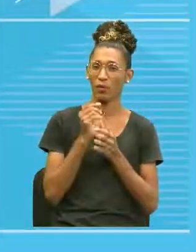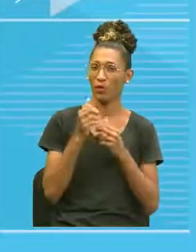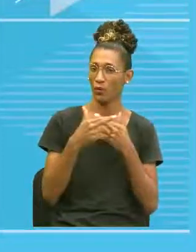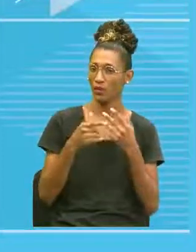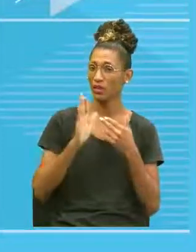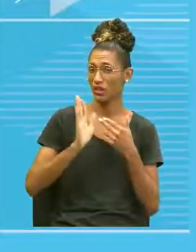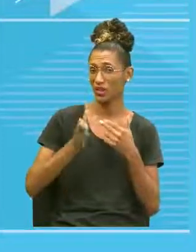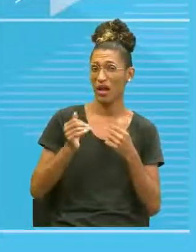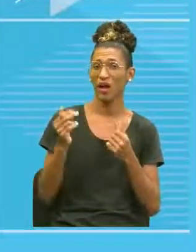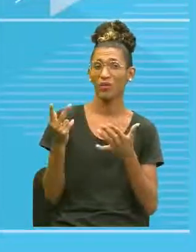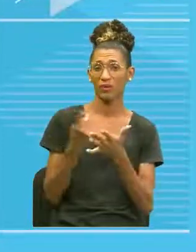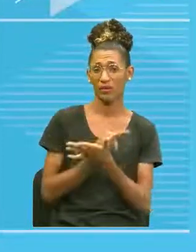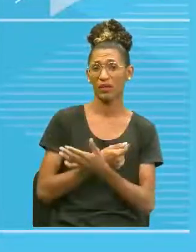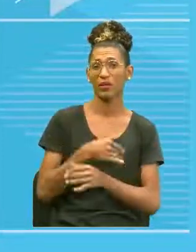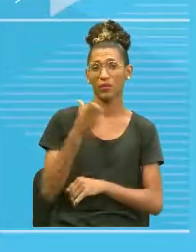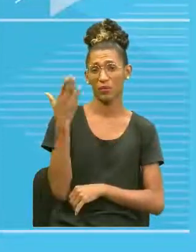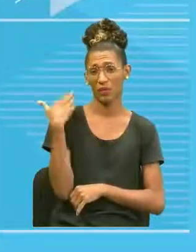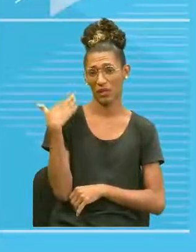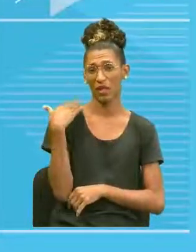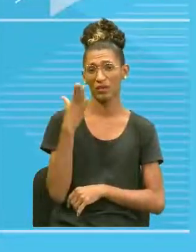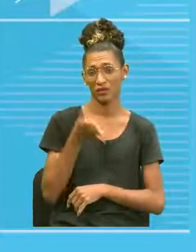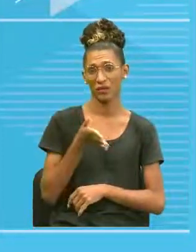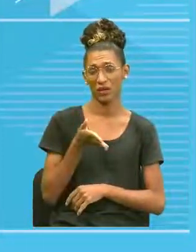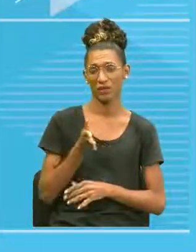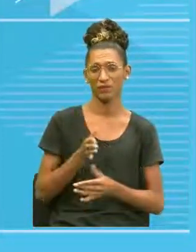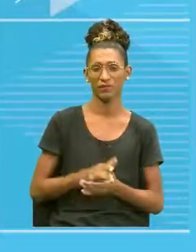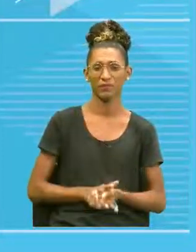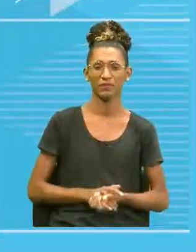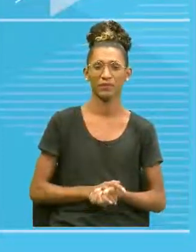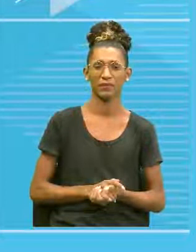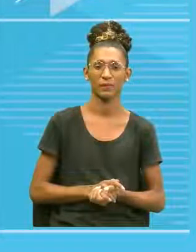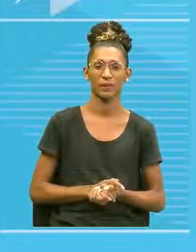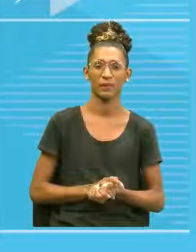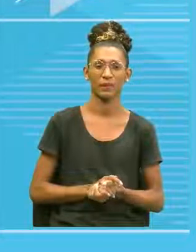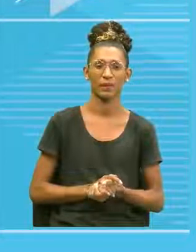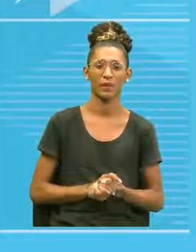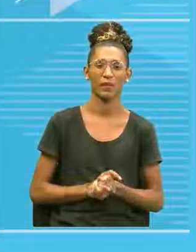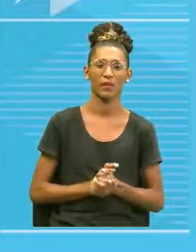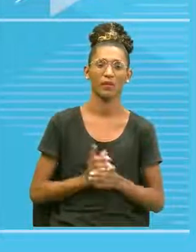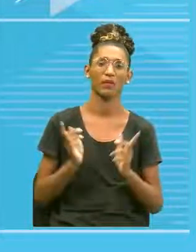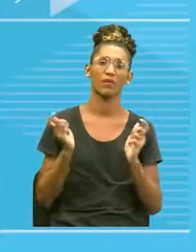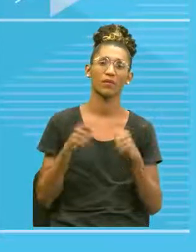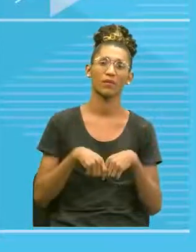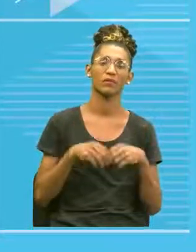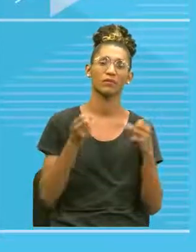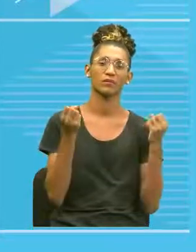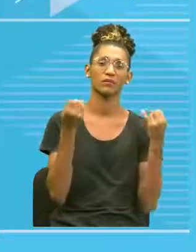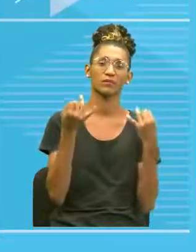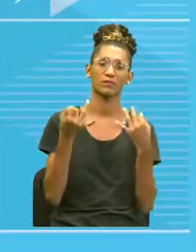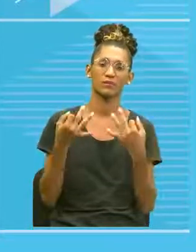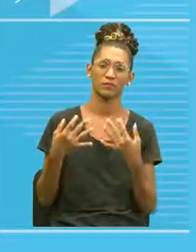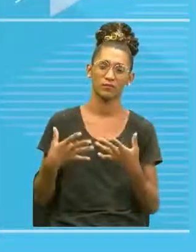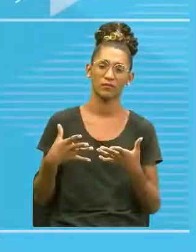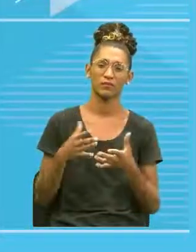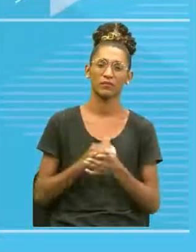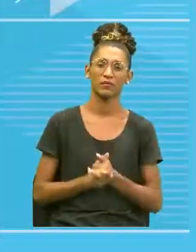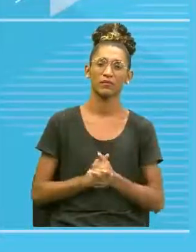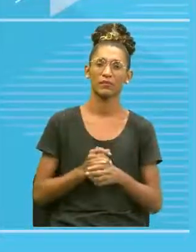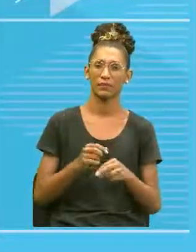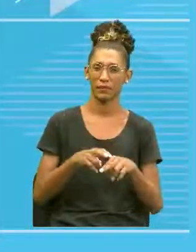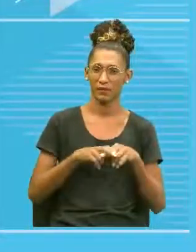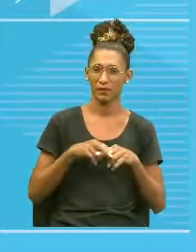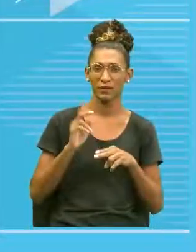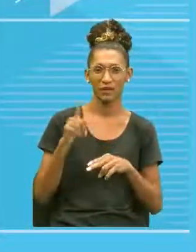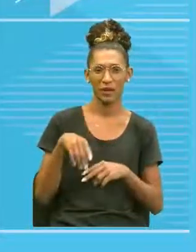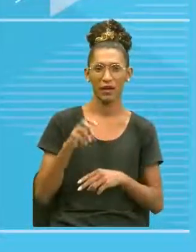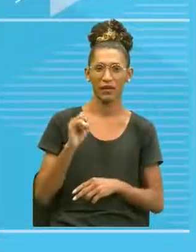passado algo que ocorria no passado né ele serve para descrever algo no passado por isso que eu chamo